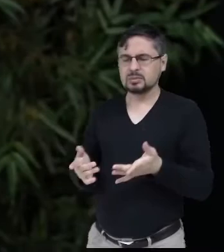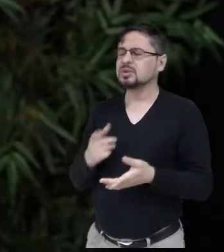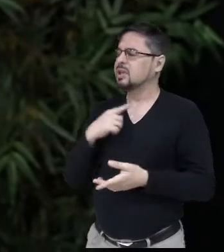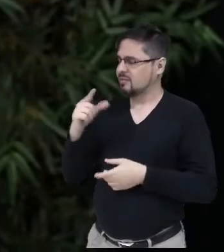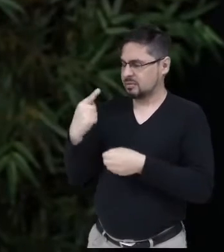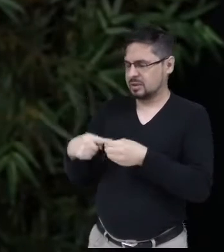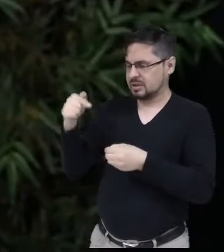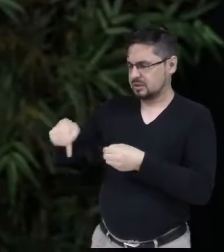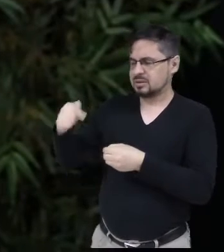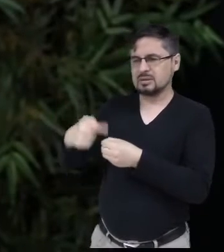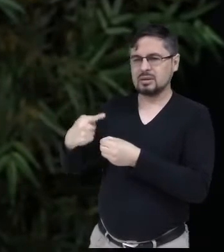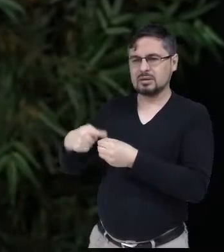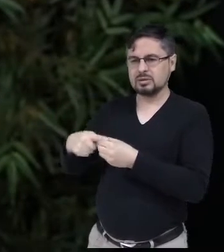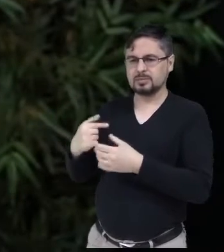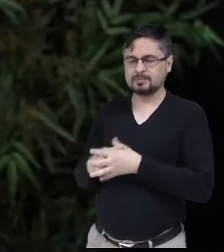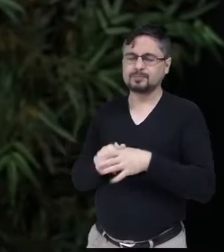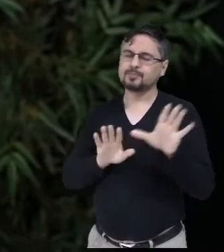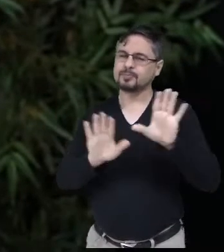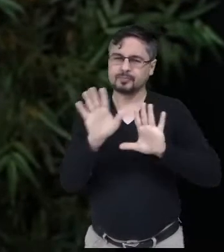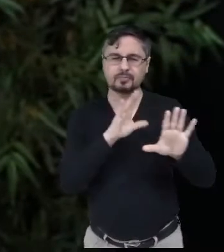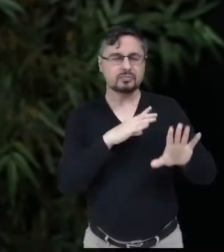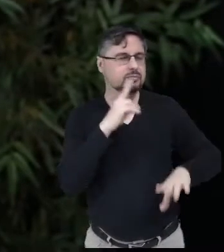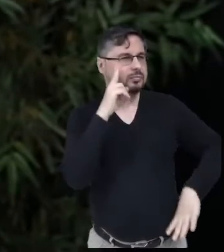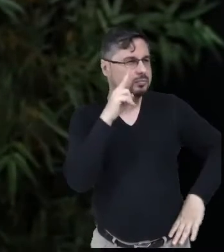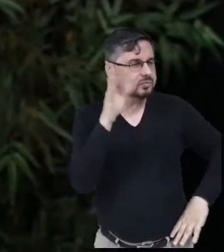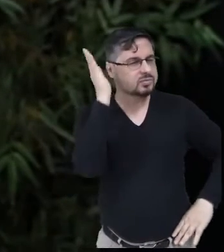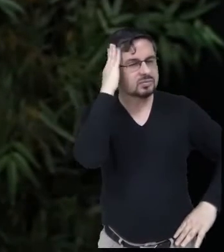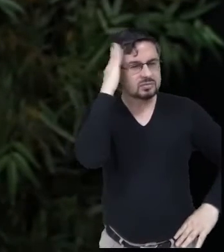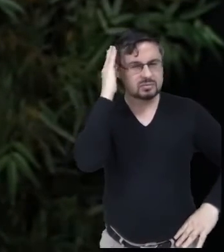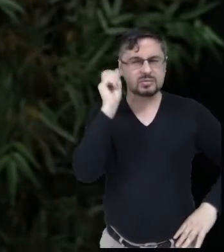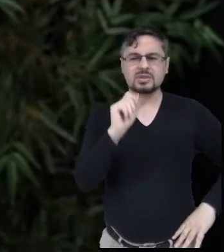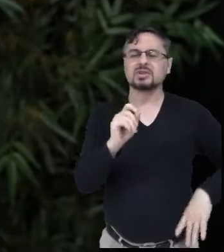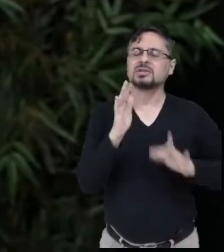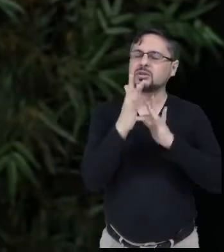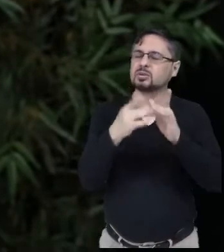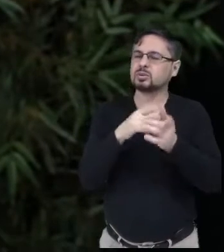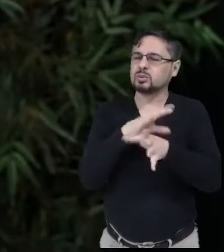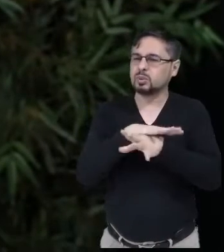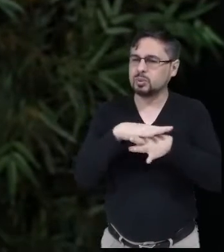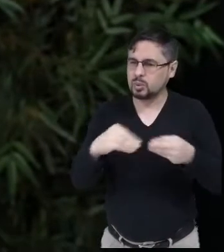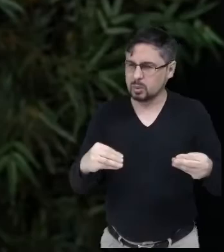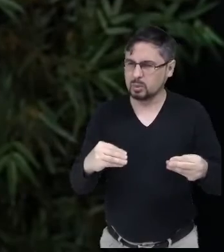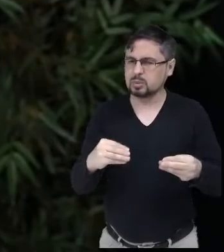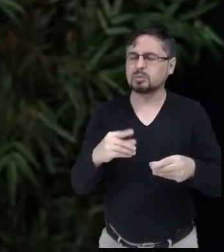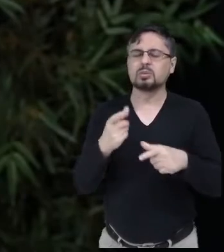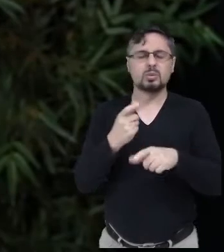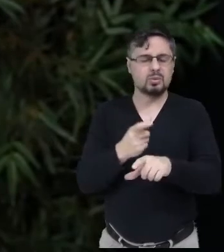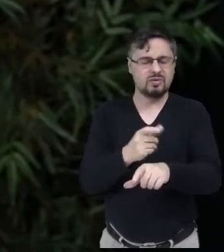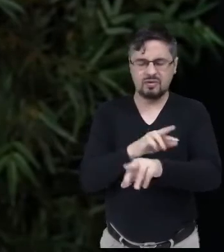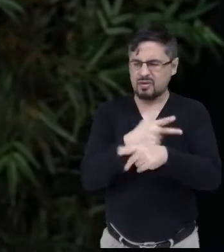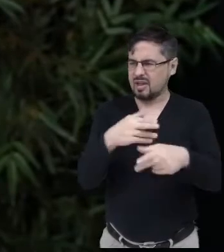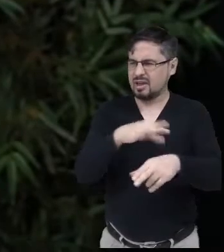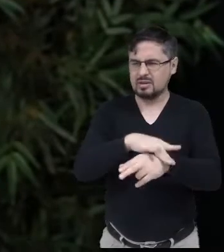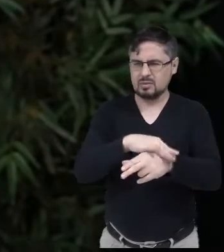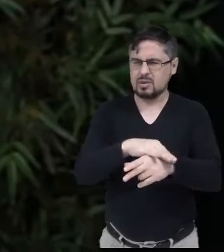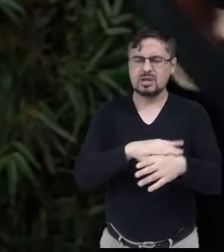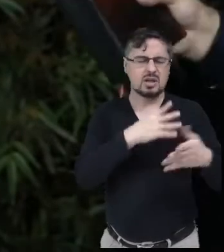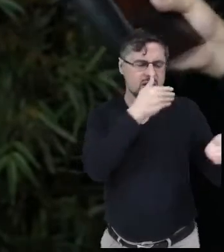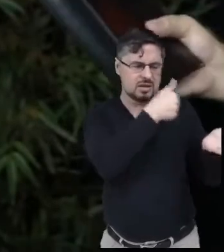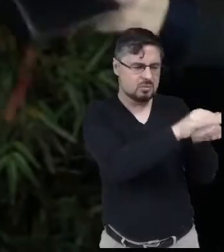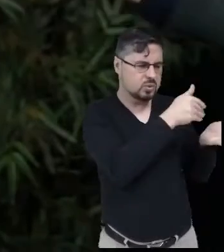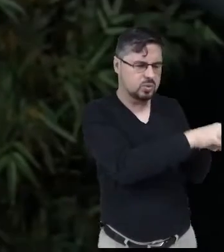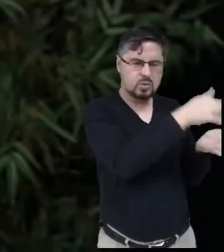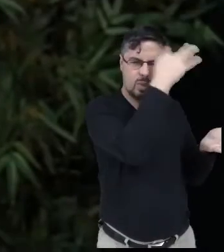na cidade. Talvez ele tenha ouvido que Jesus curou todo tipo de doença e até expulsou demônios. Talvez pela primeira vez em